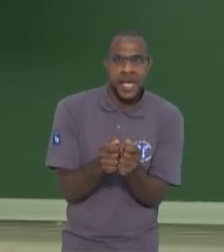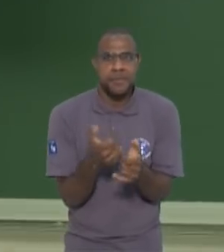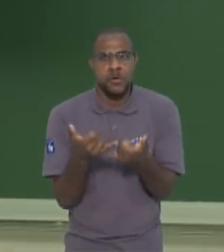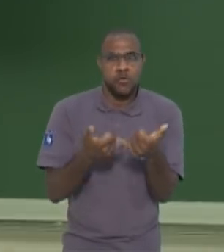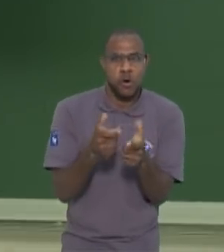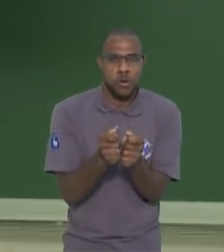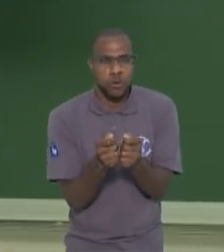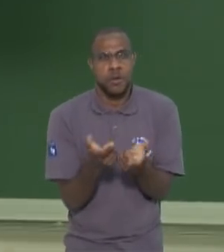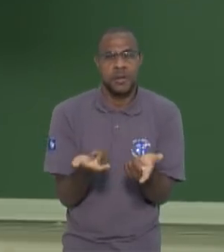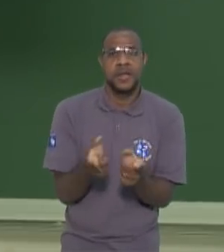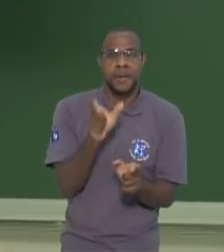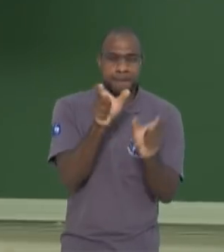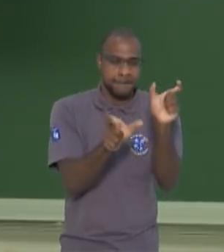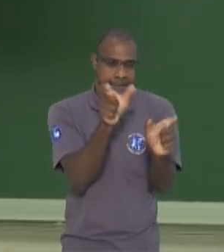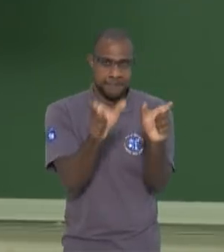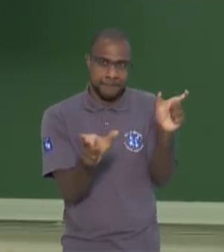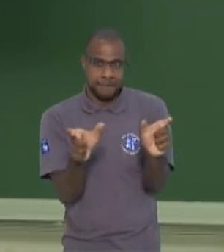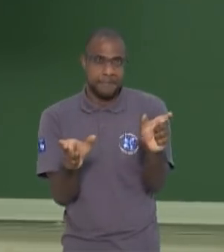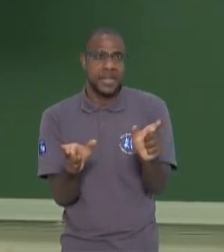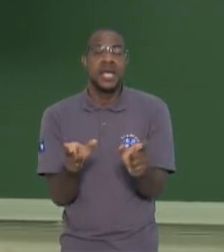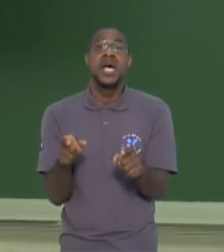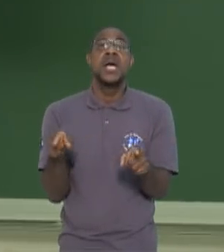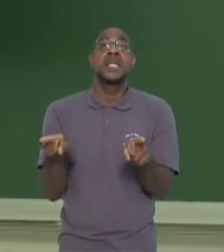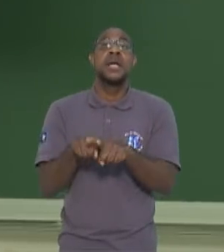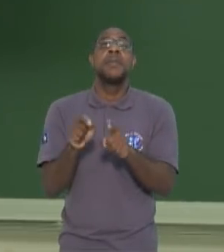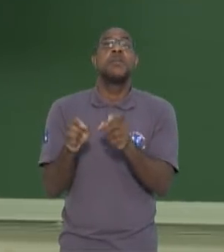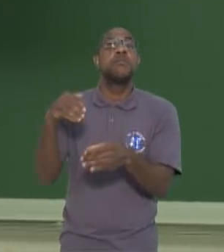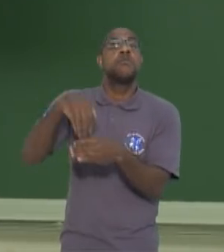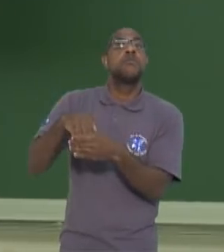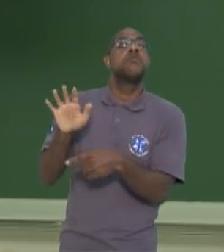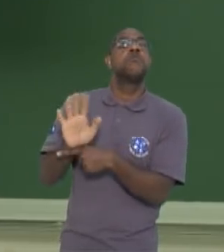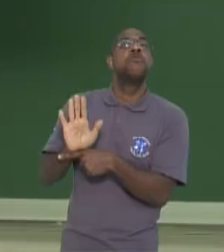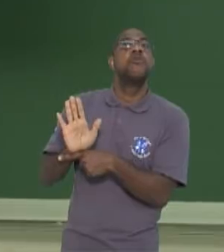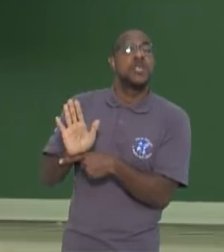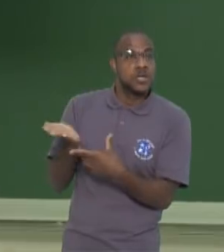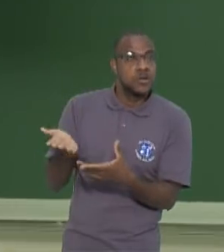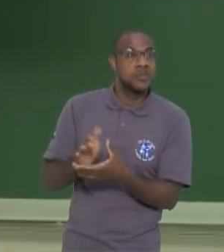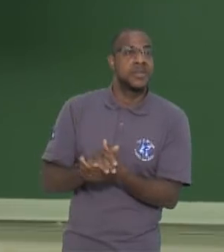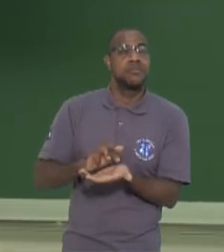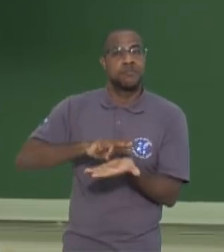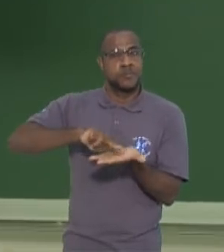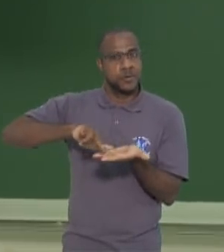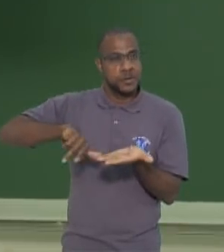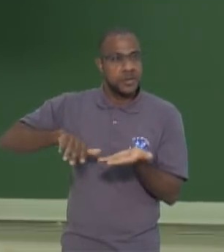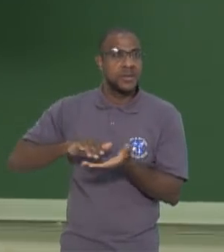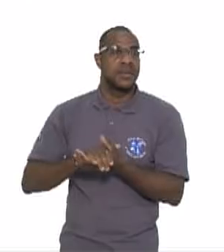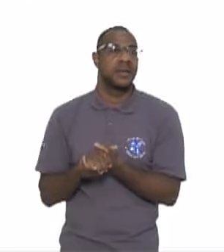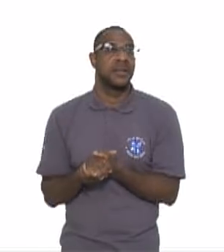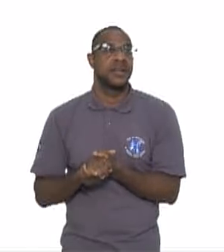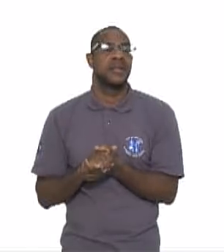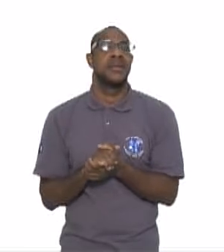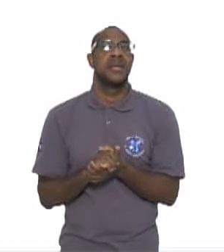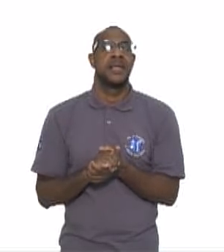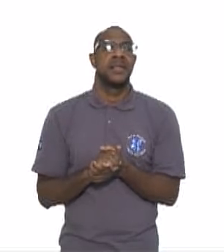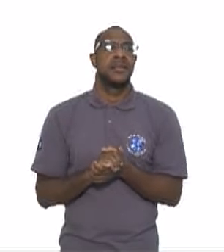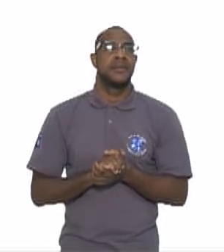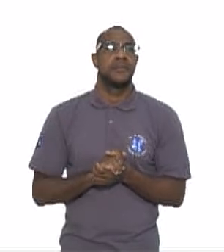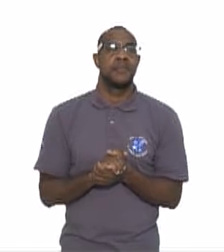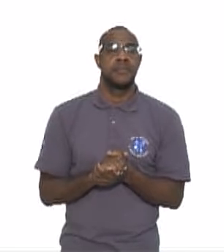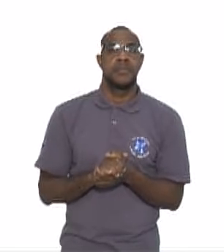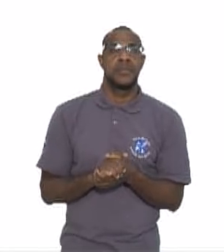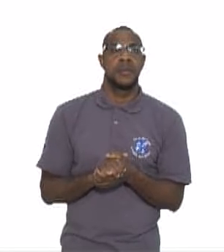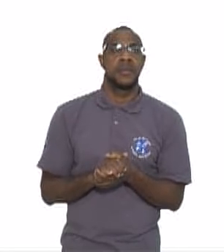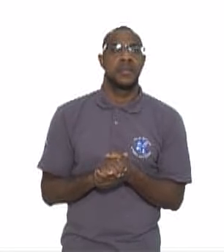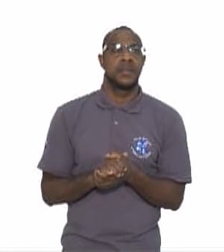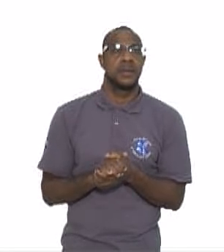esses personagens, de filmes mais conhecidos, que atingem uma grande quantidade de gente, ídolos